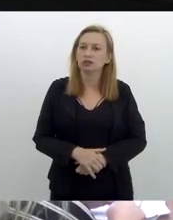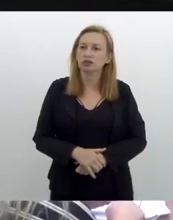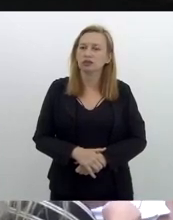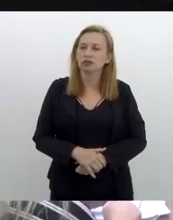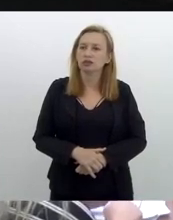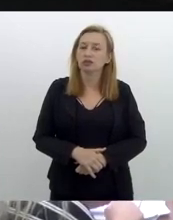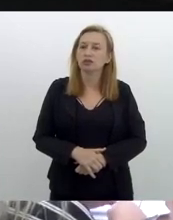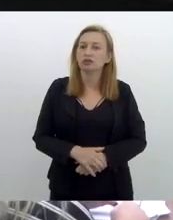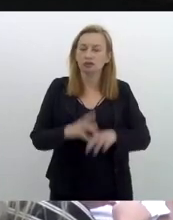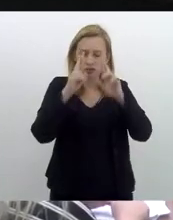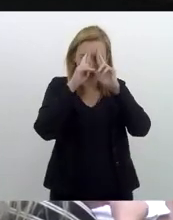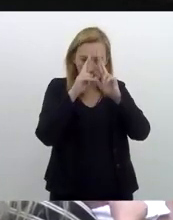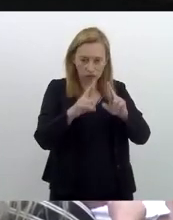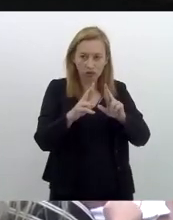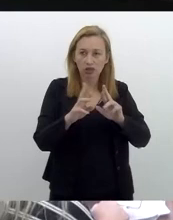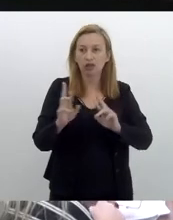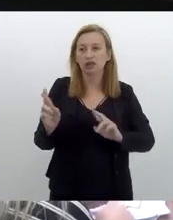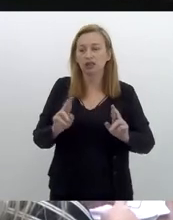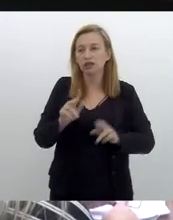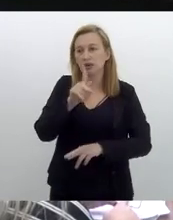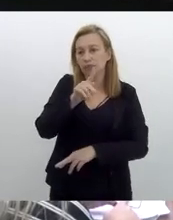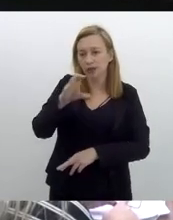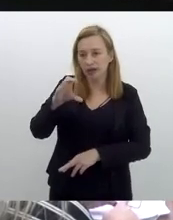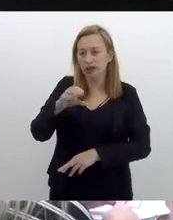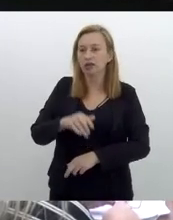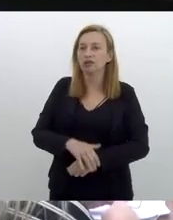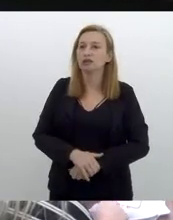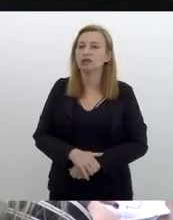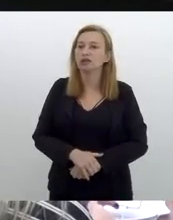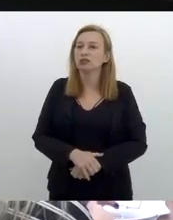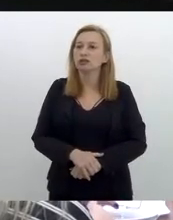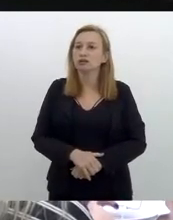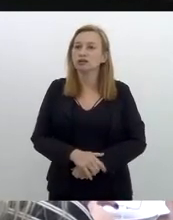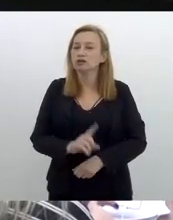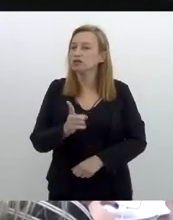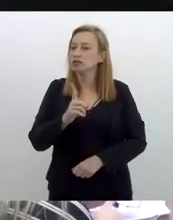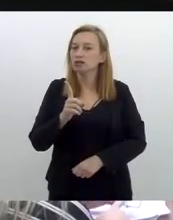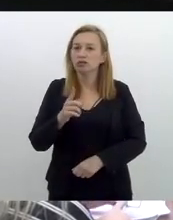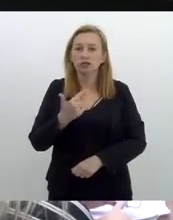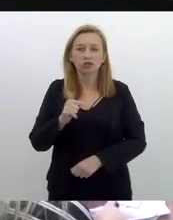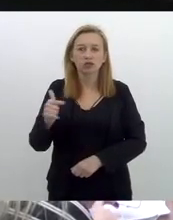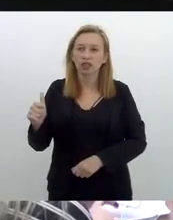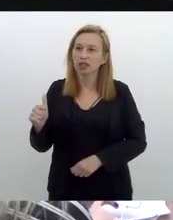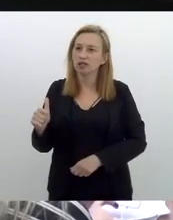com todo respeito em relação a PEC não está não tem destaque